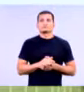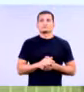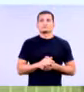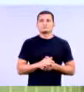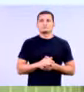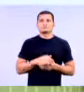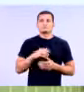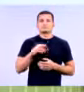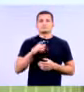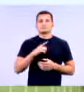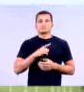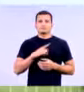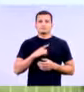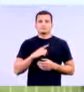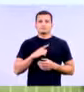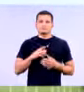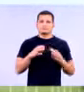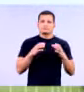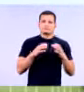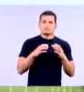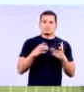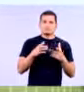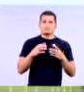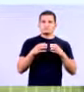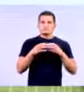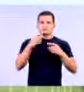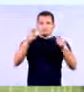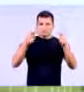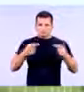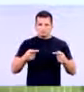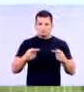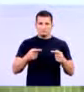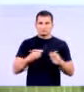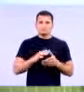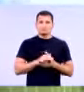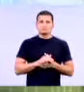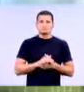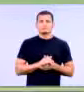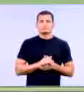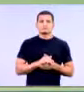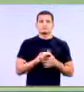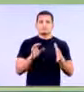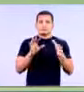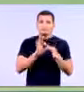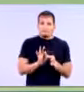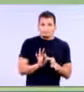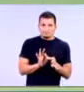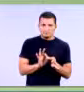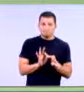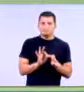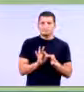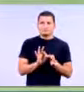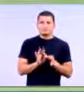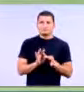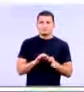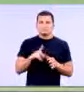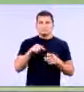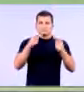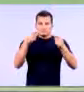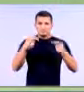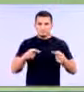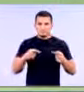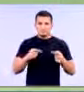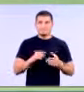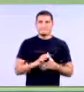um rol de questões de múltipla escolha, geralmente fechadas. Este é o questionário, Vejam